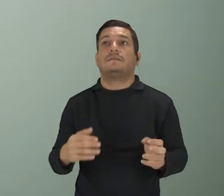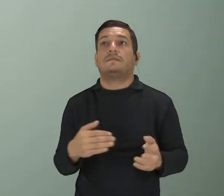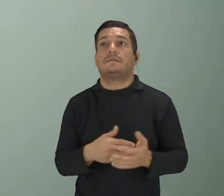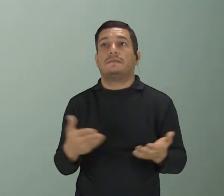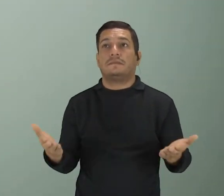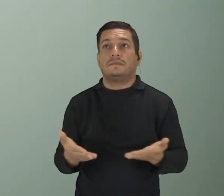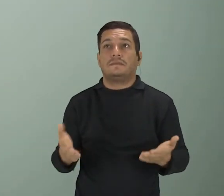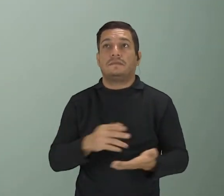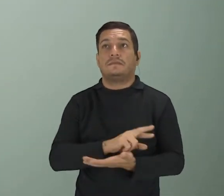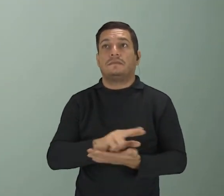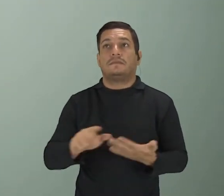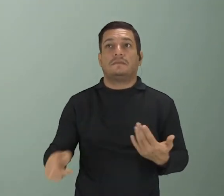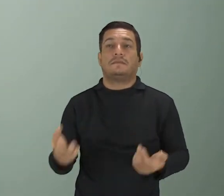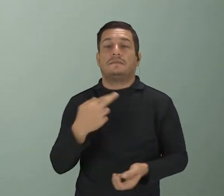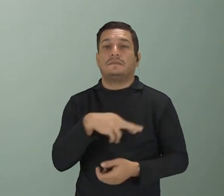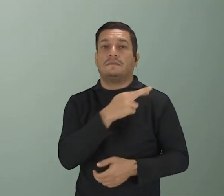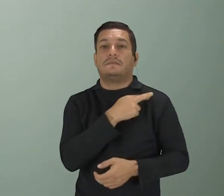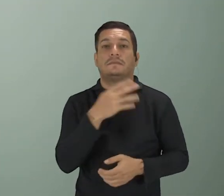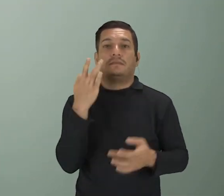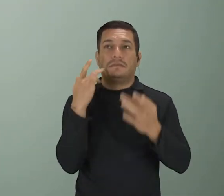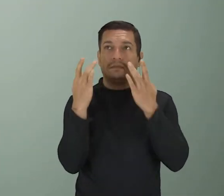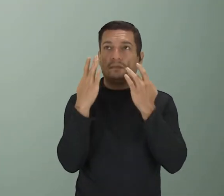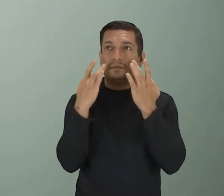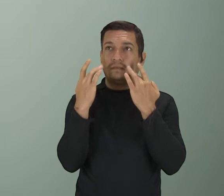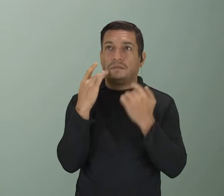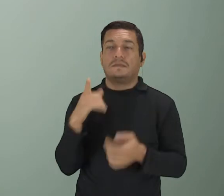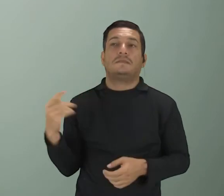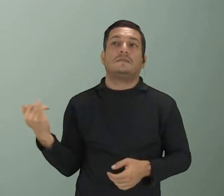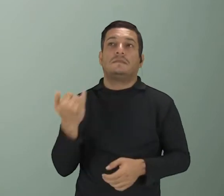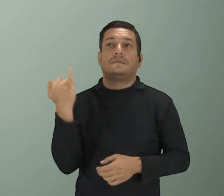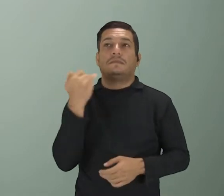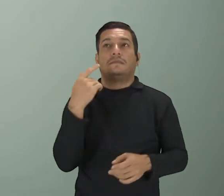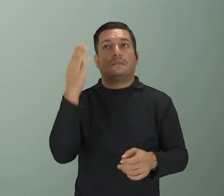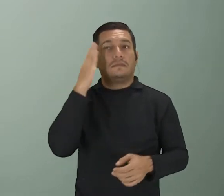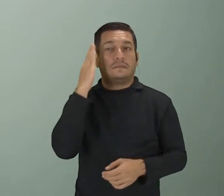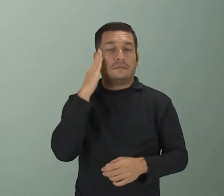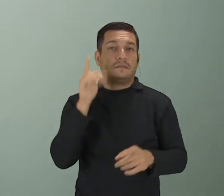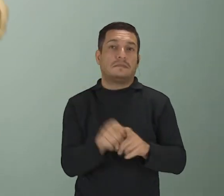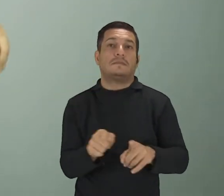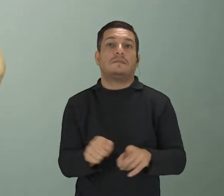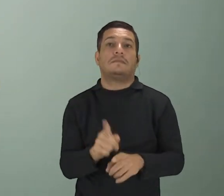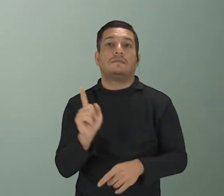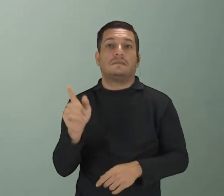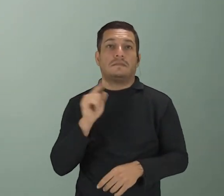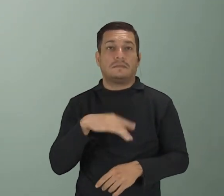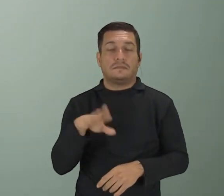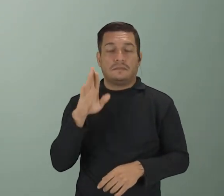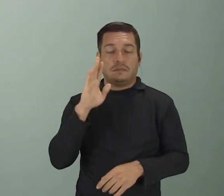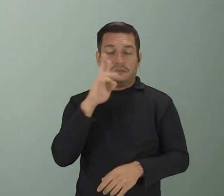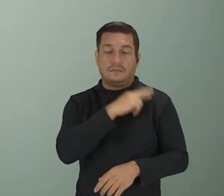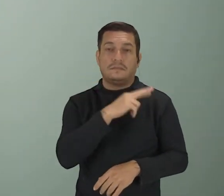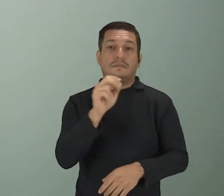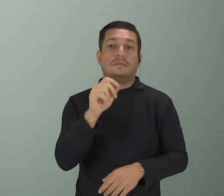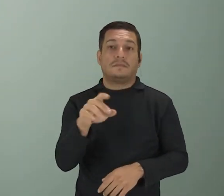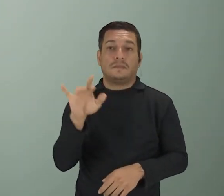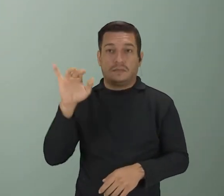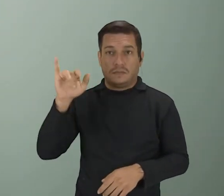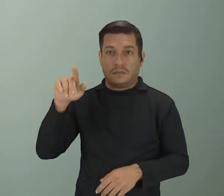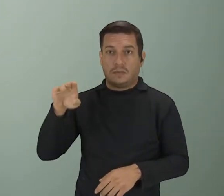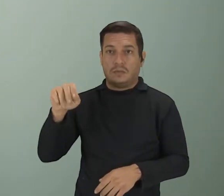aqui várias funções do teatro. E importante saber a função do iluminador, né?